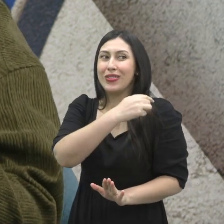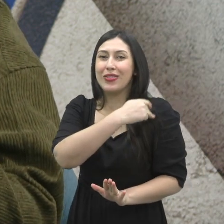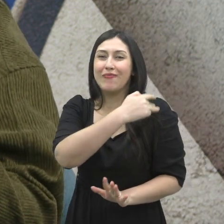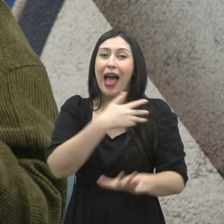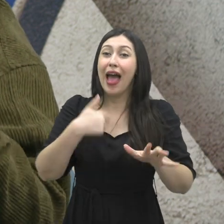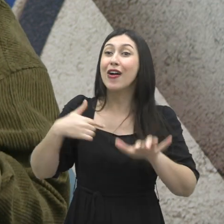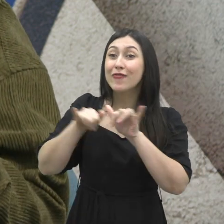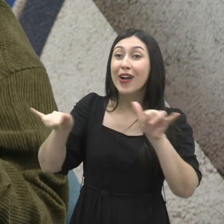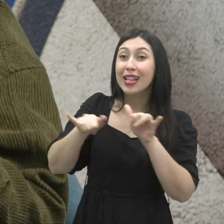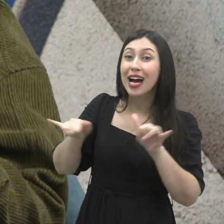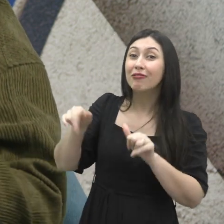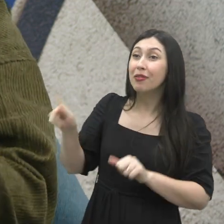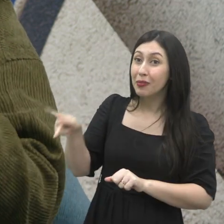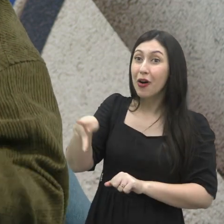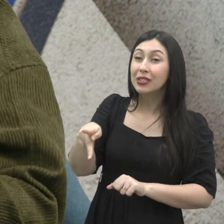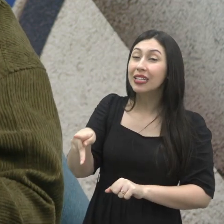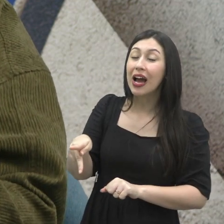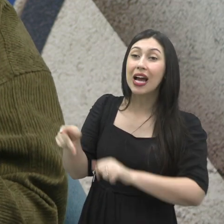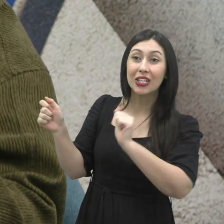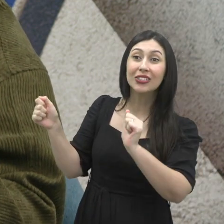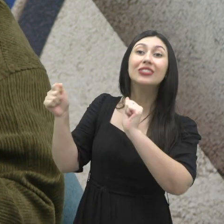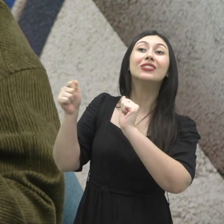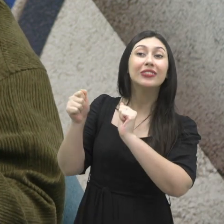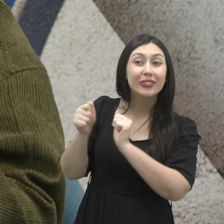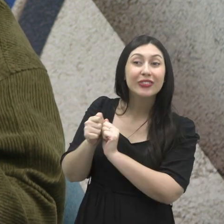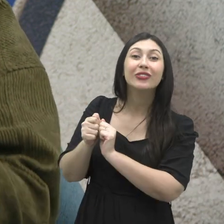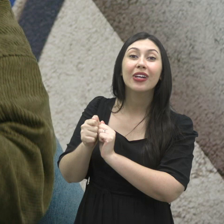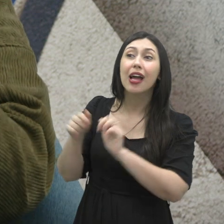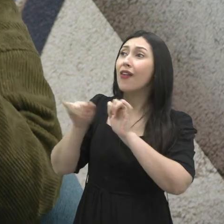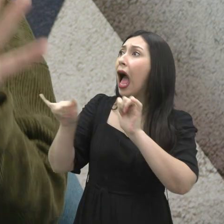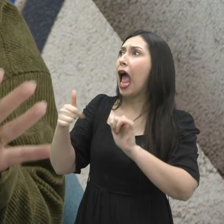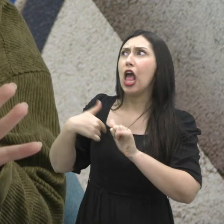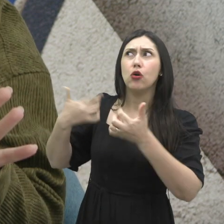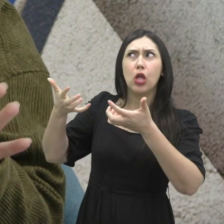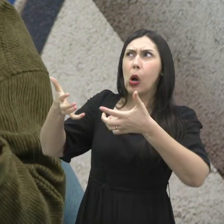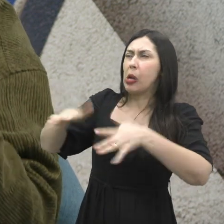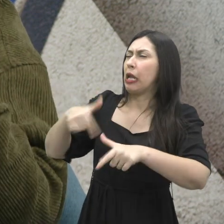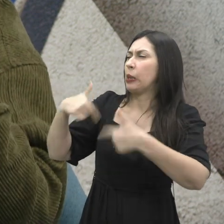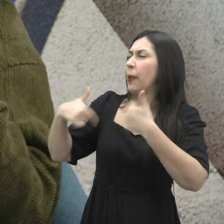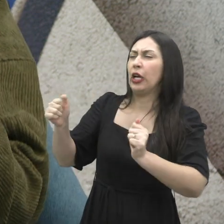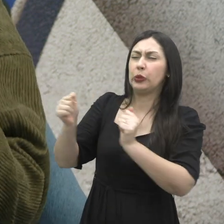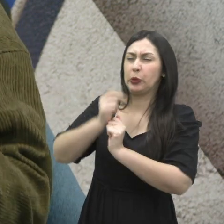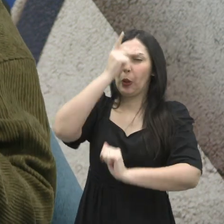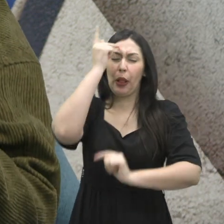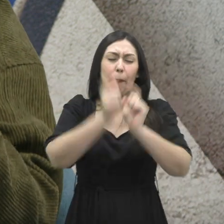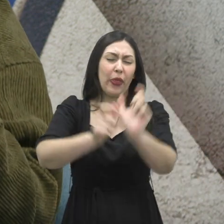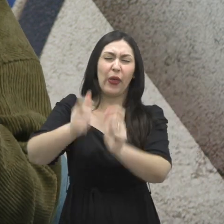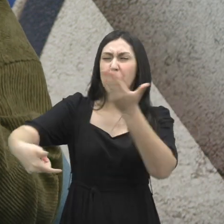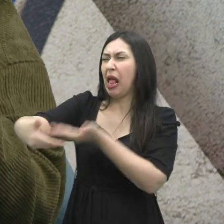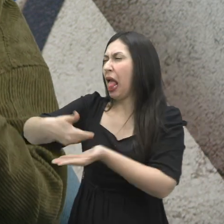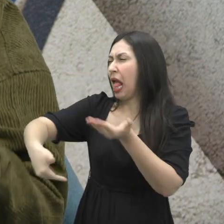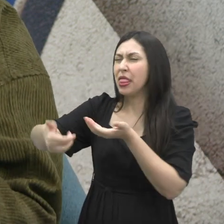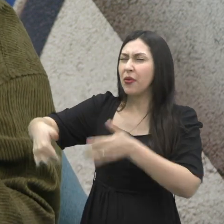falava muito para os meus professores, né, que me acompanharam aí durante esse processo, que eu não queria trabalhar com pessoas. Aí depois eu mudei, né,